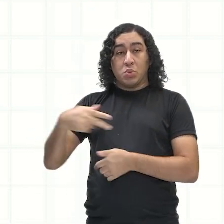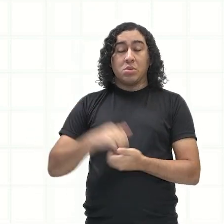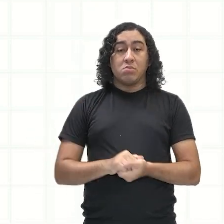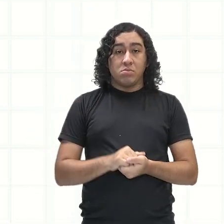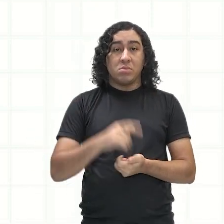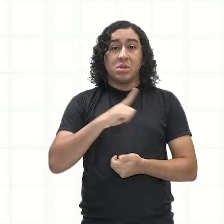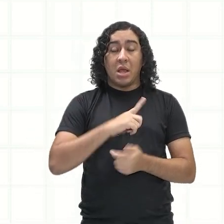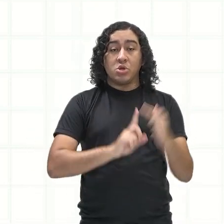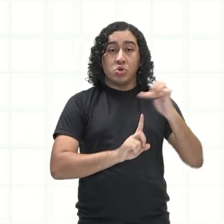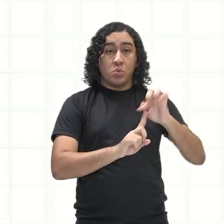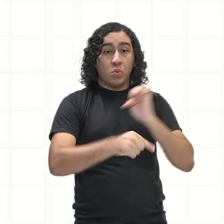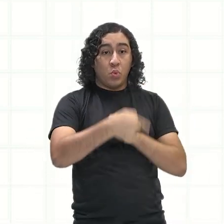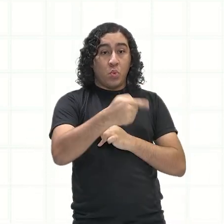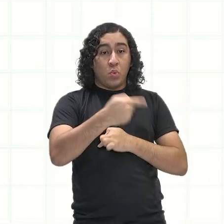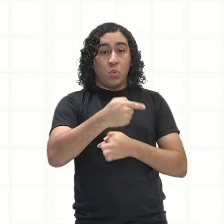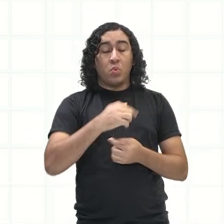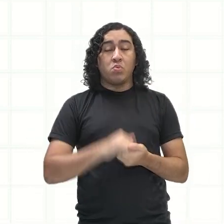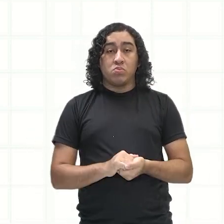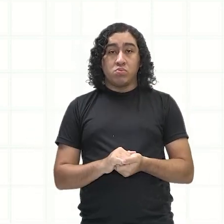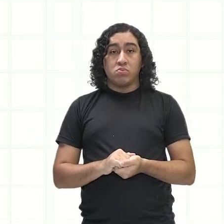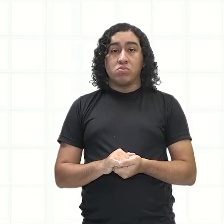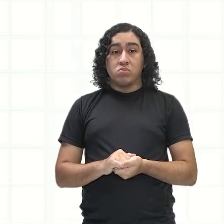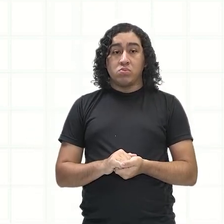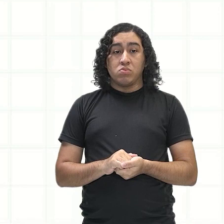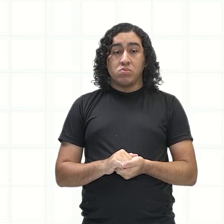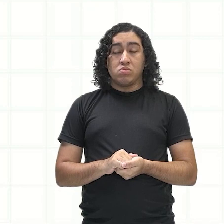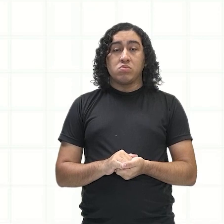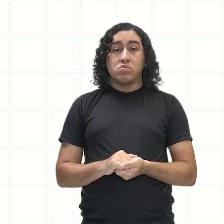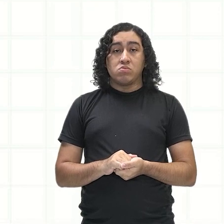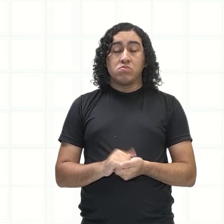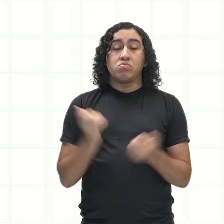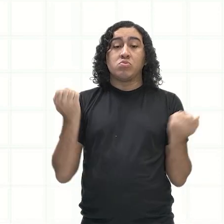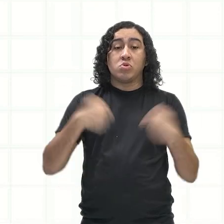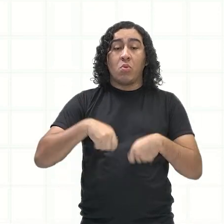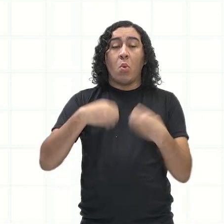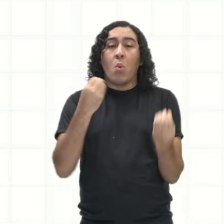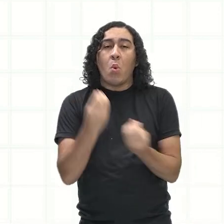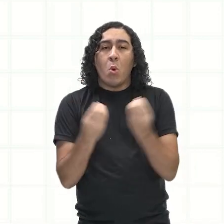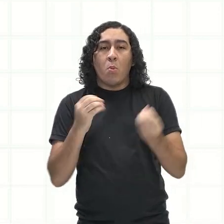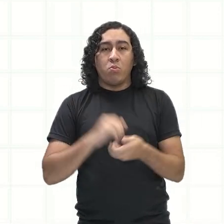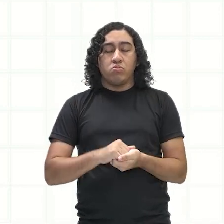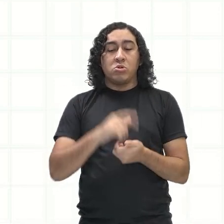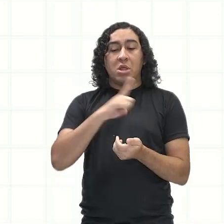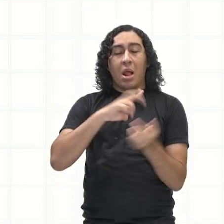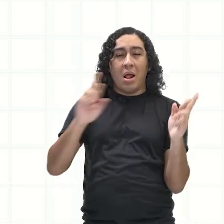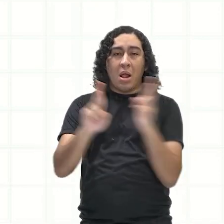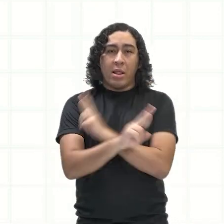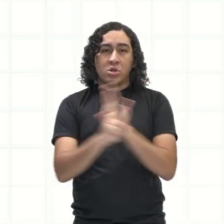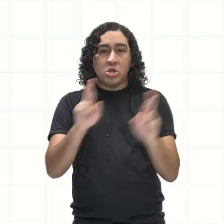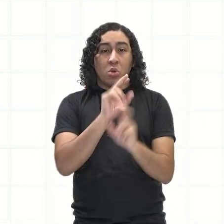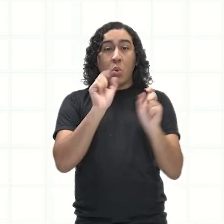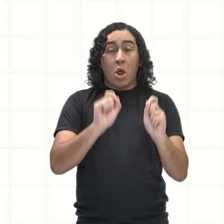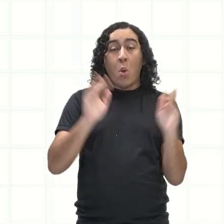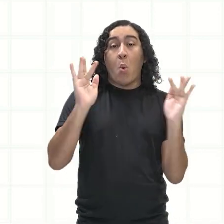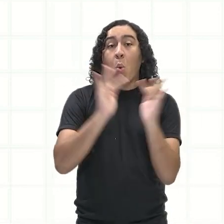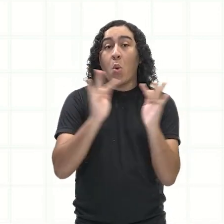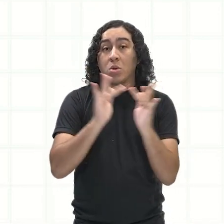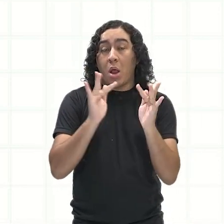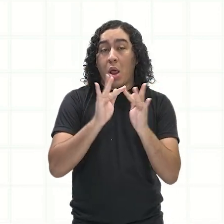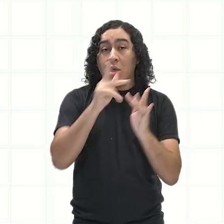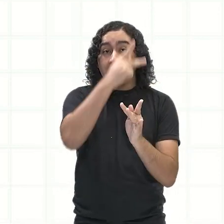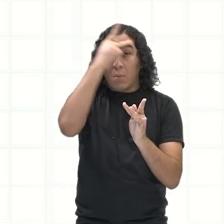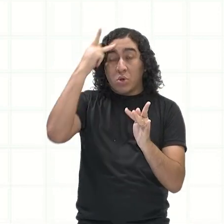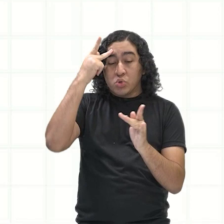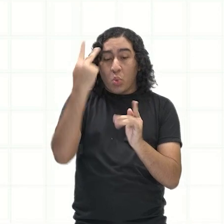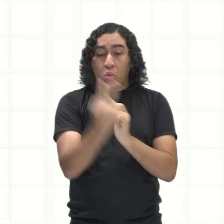herpes tipo 1, aqui o HSV1, ele está relacionado, né, com esse contato oral, né,